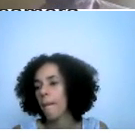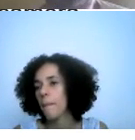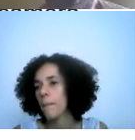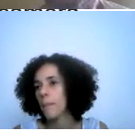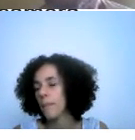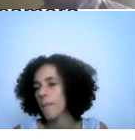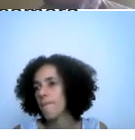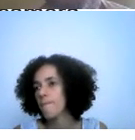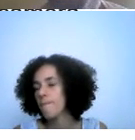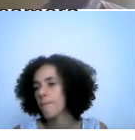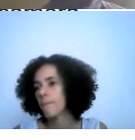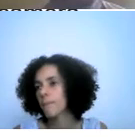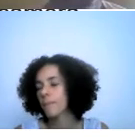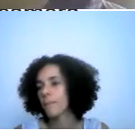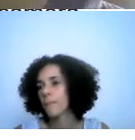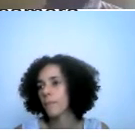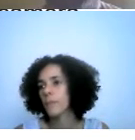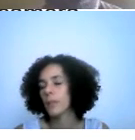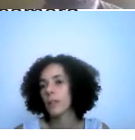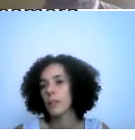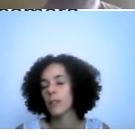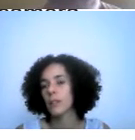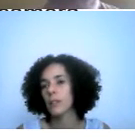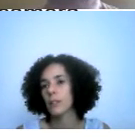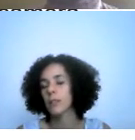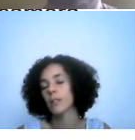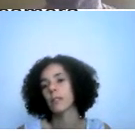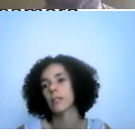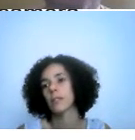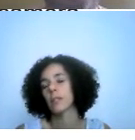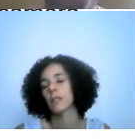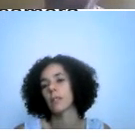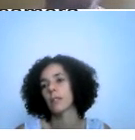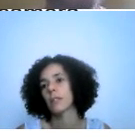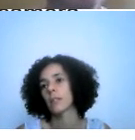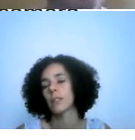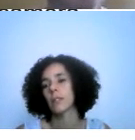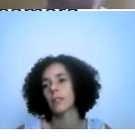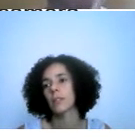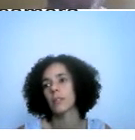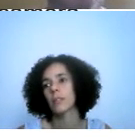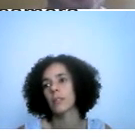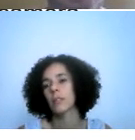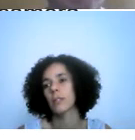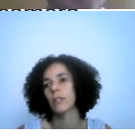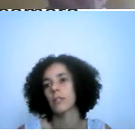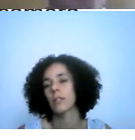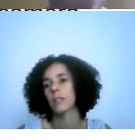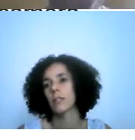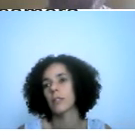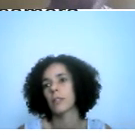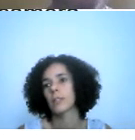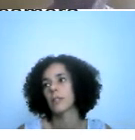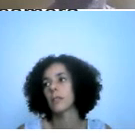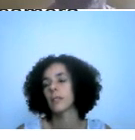Vendo essa ameaça, a gente pode destacar como habitats, né, que são mais susceptíveis às ilhas, né,